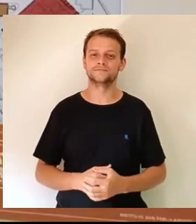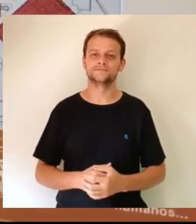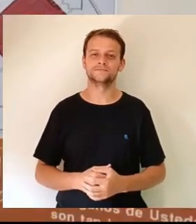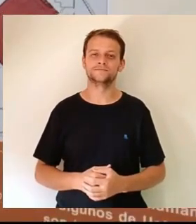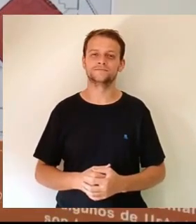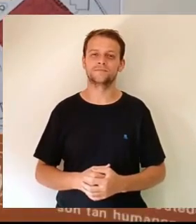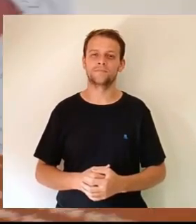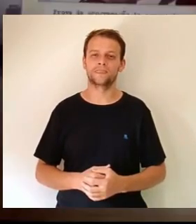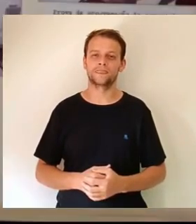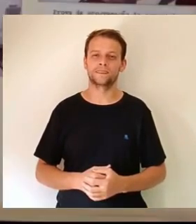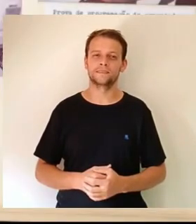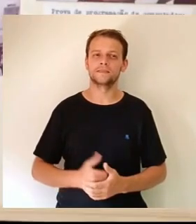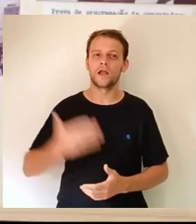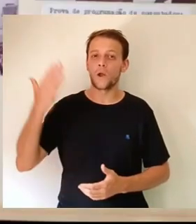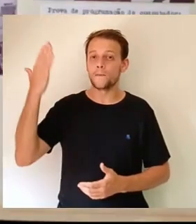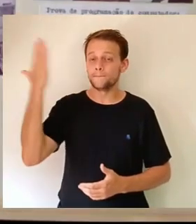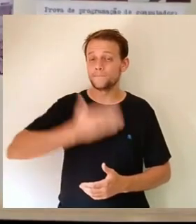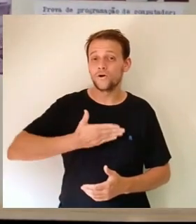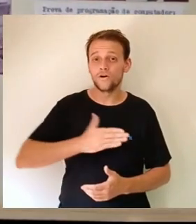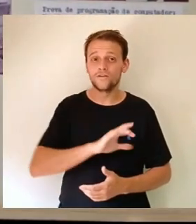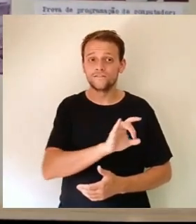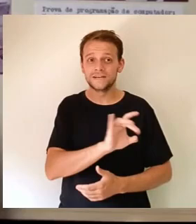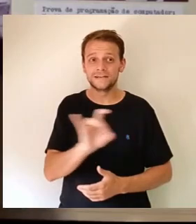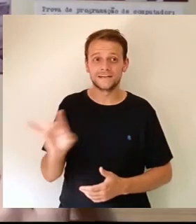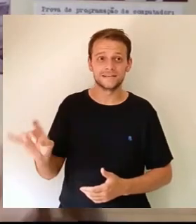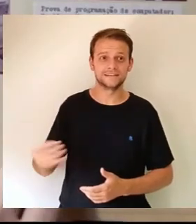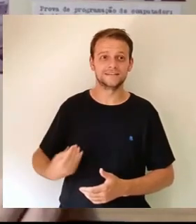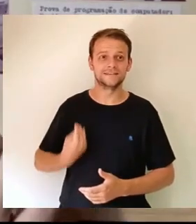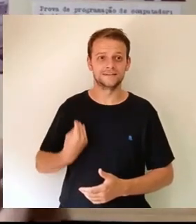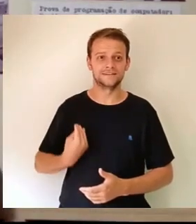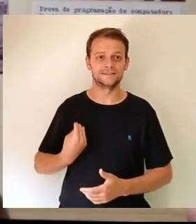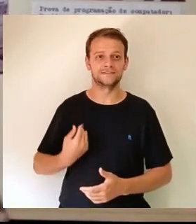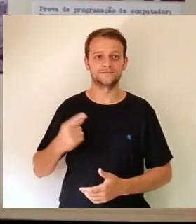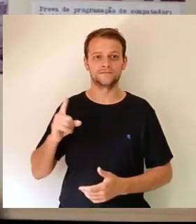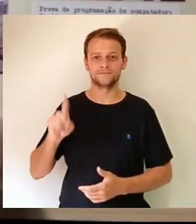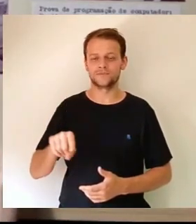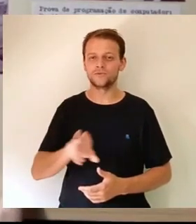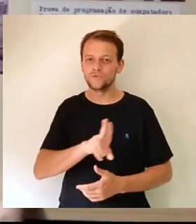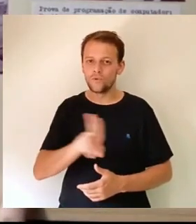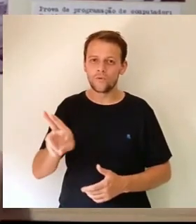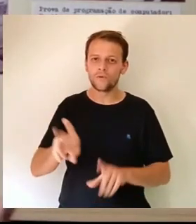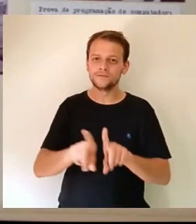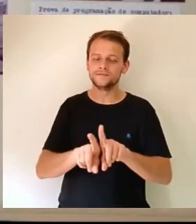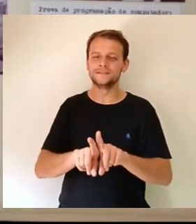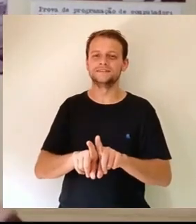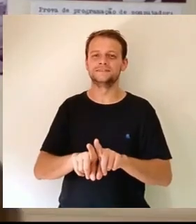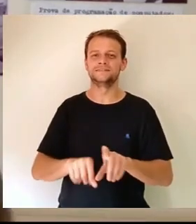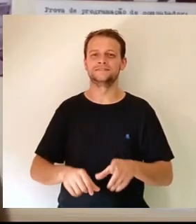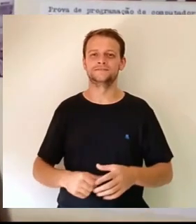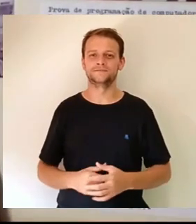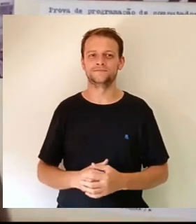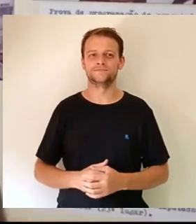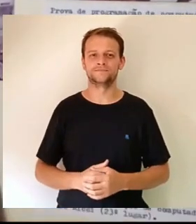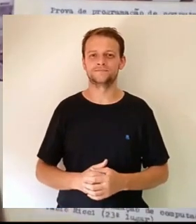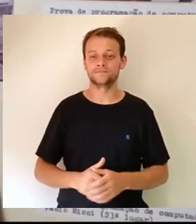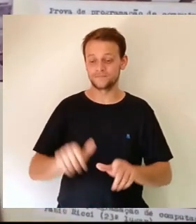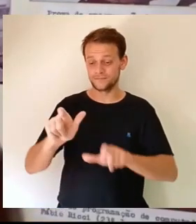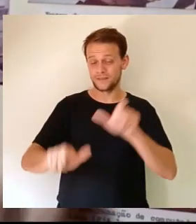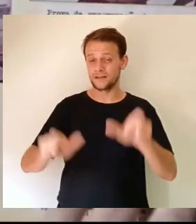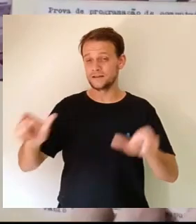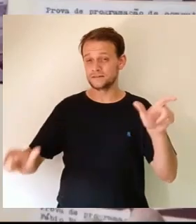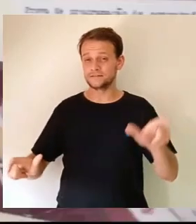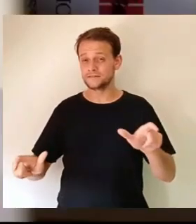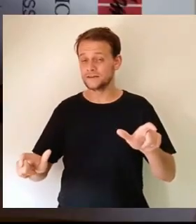o lugar, as provas que cada uma das pessoas, as pessoas estão referenciadas pelo nome também,